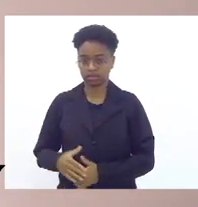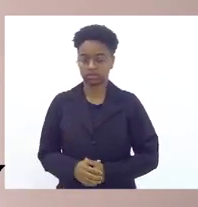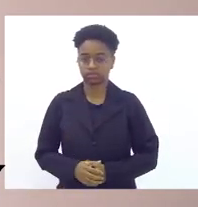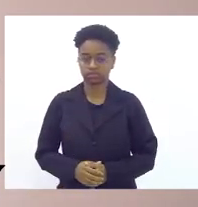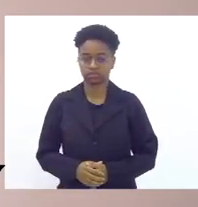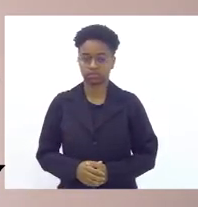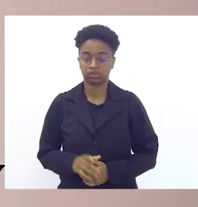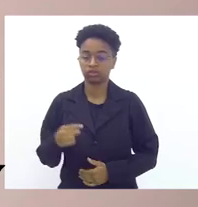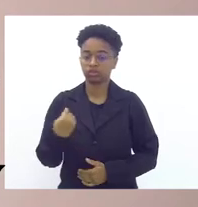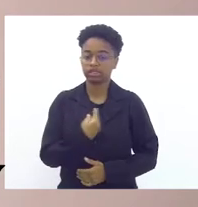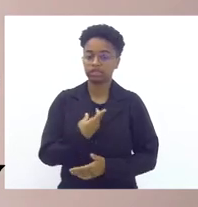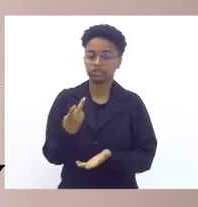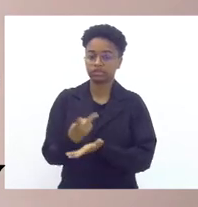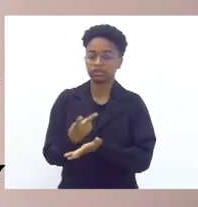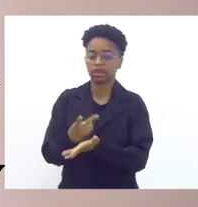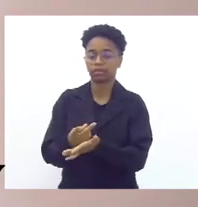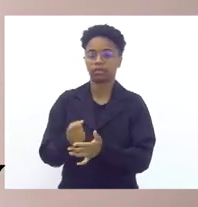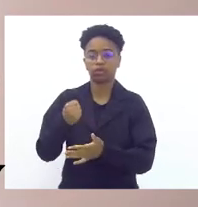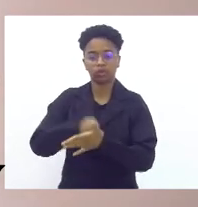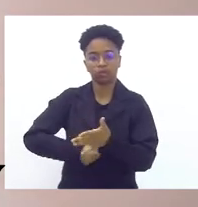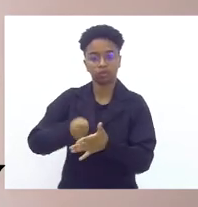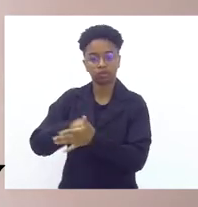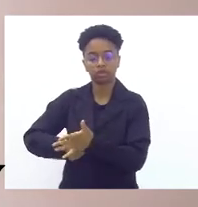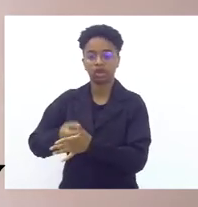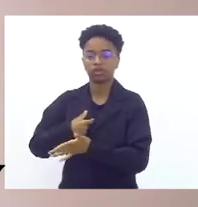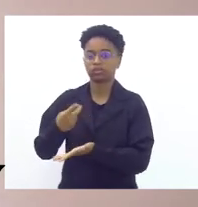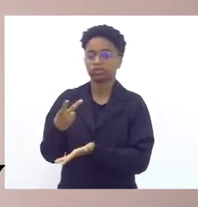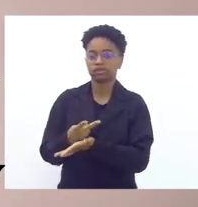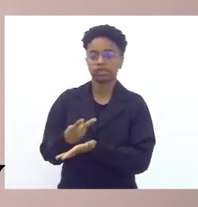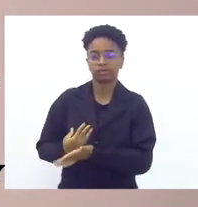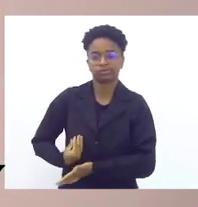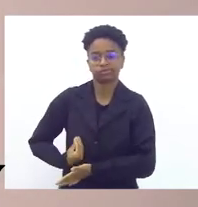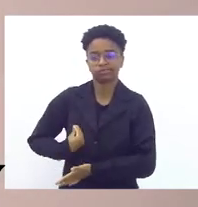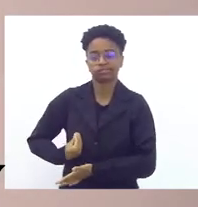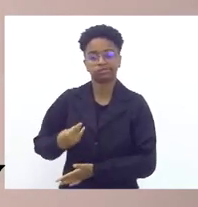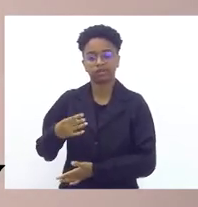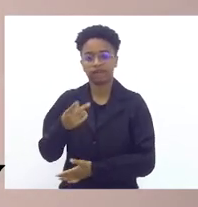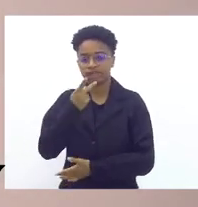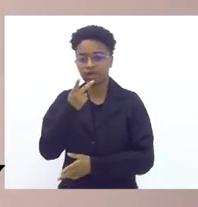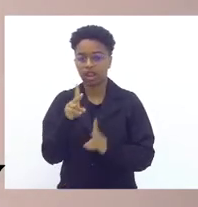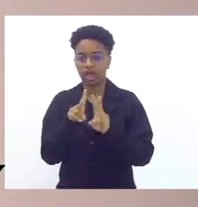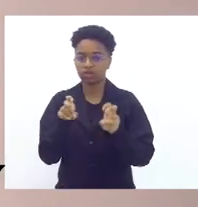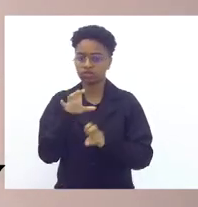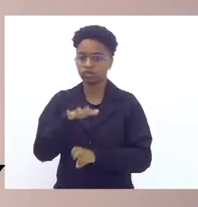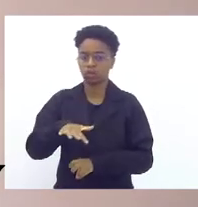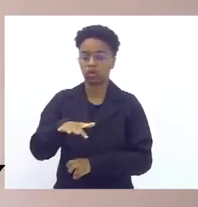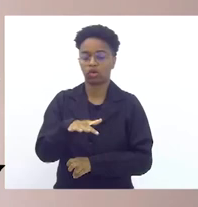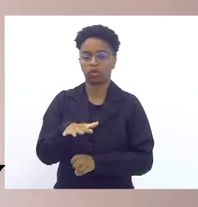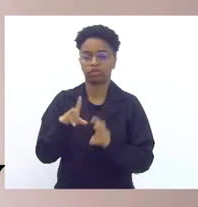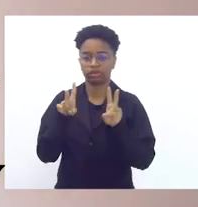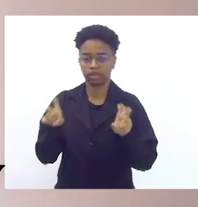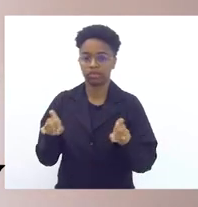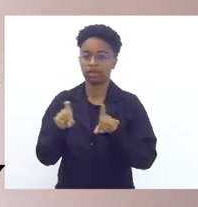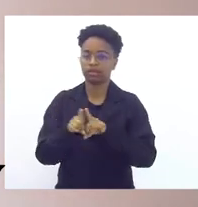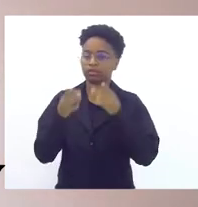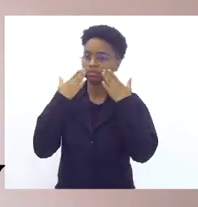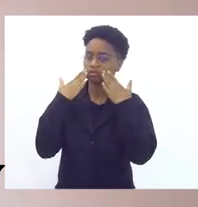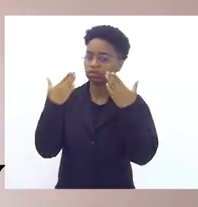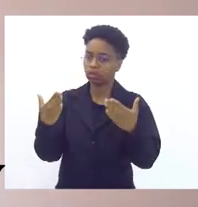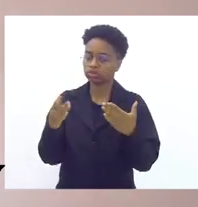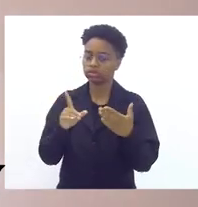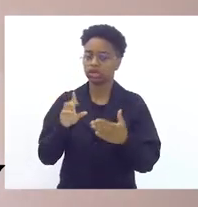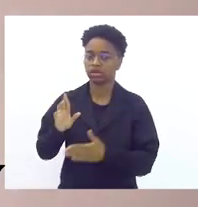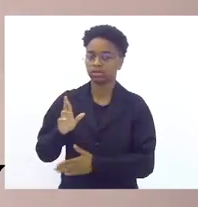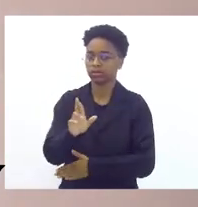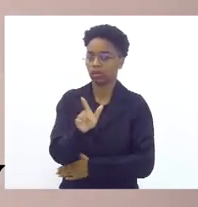vamos sempre lutar eu vou estar sempre presente quando possível para falar e para botar cara para representar